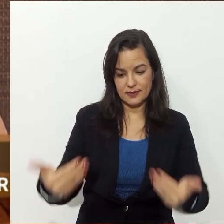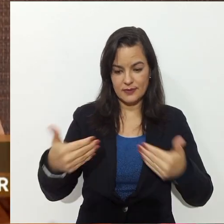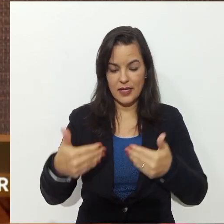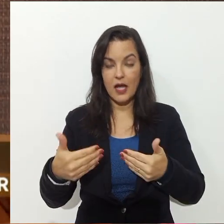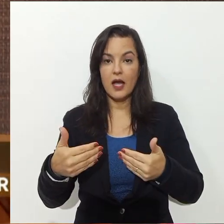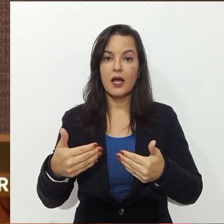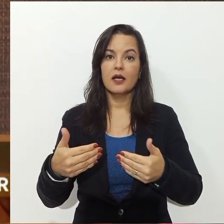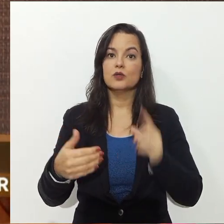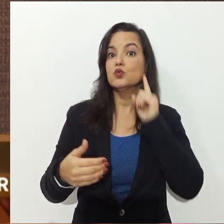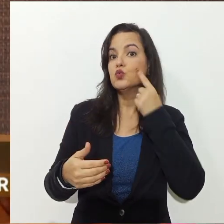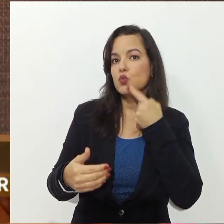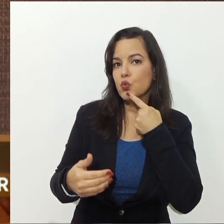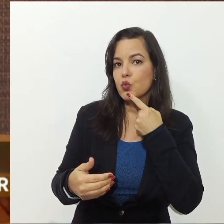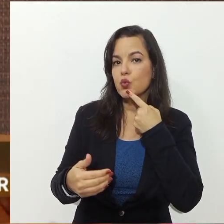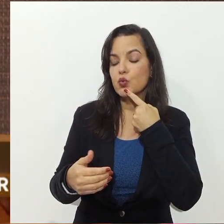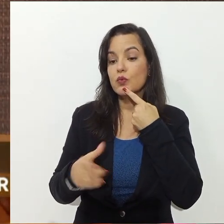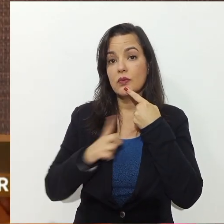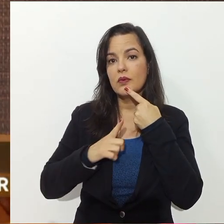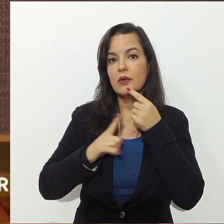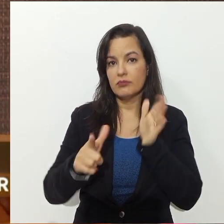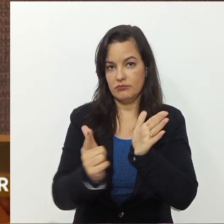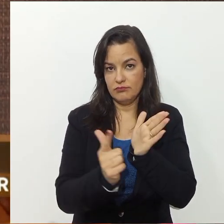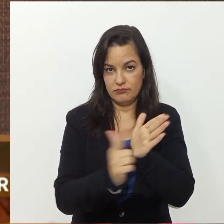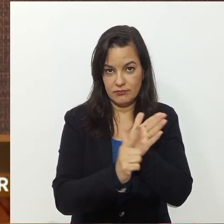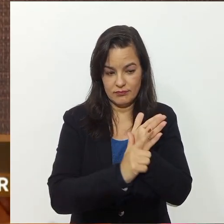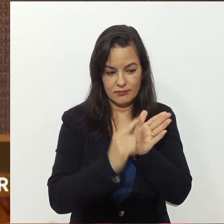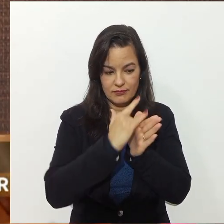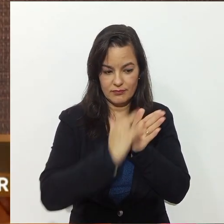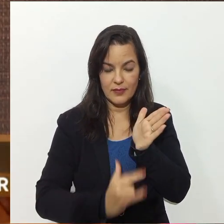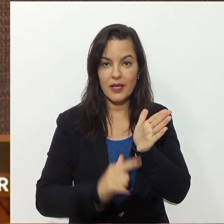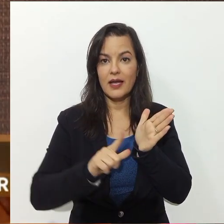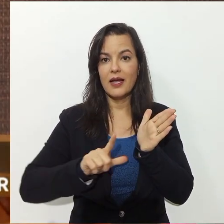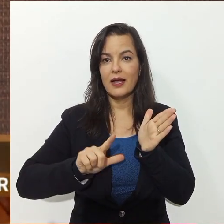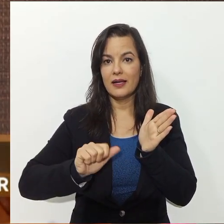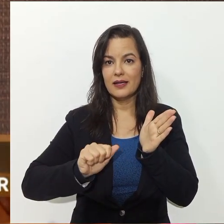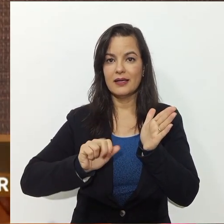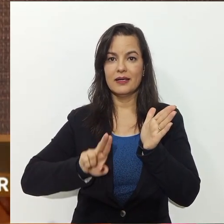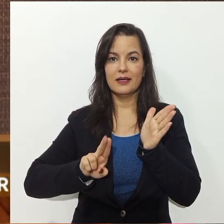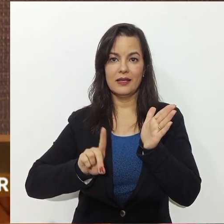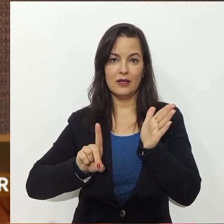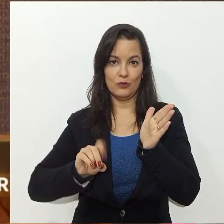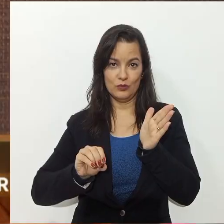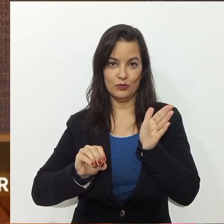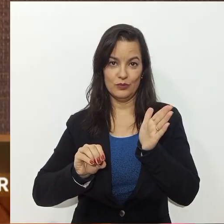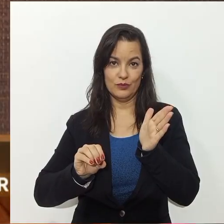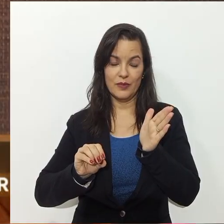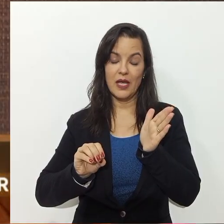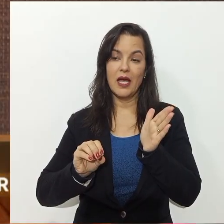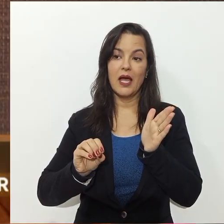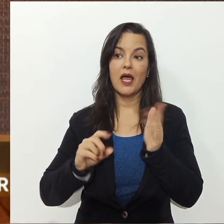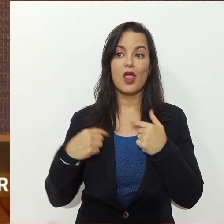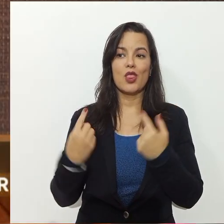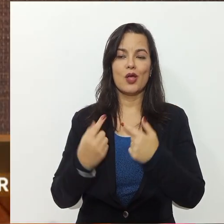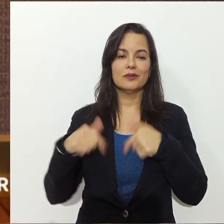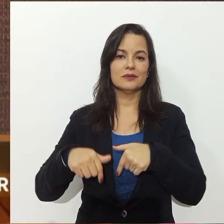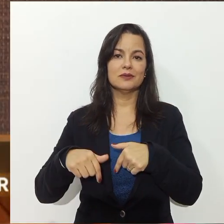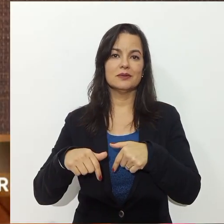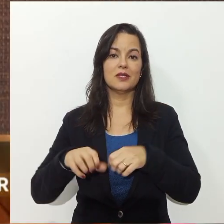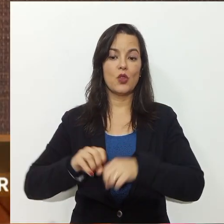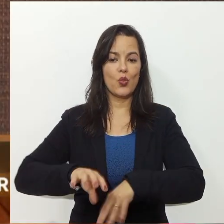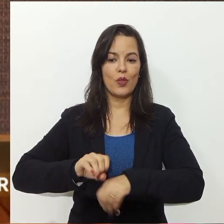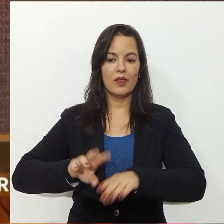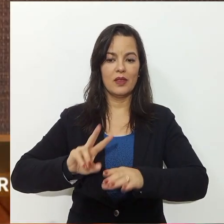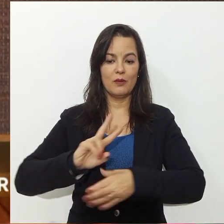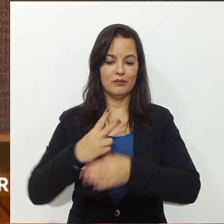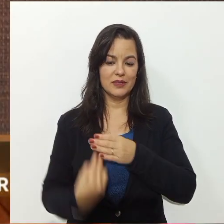auditiva, né? Ele vem com laudo e hoje existe a educação bilíngue de surdos, que vai